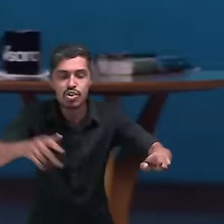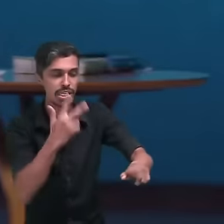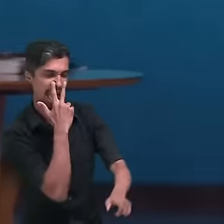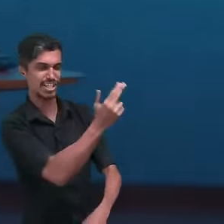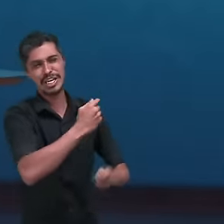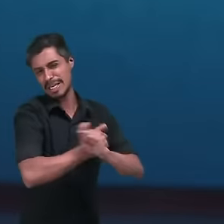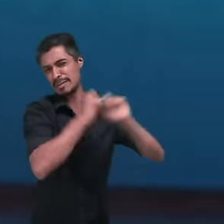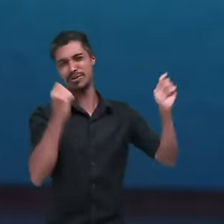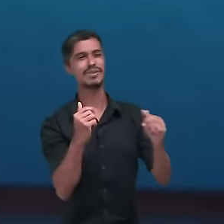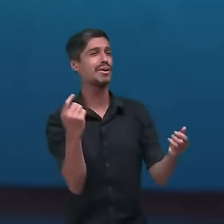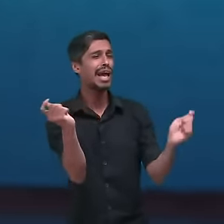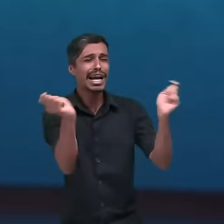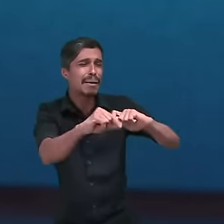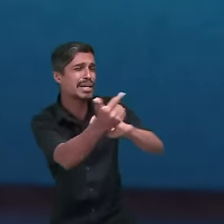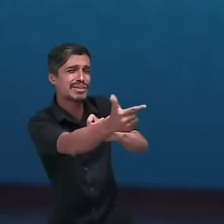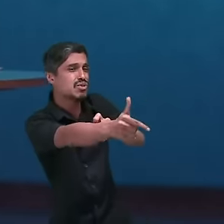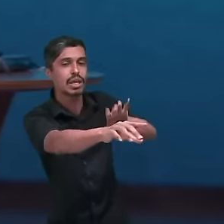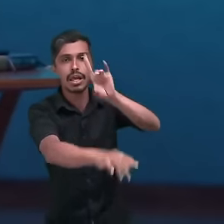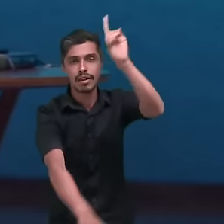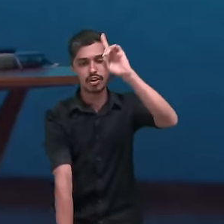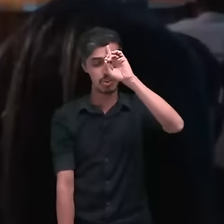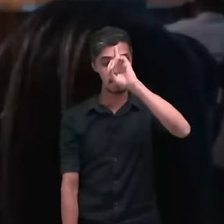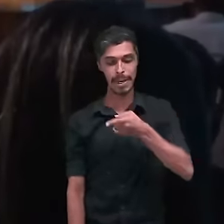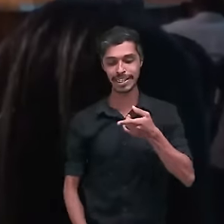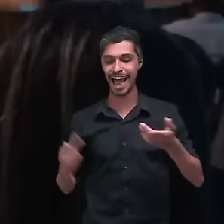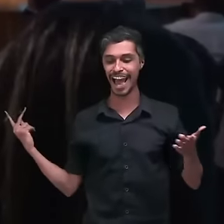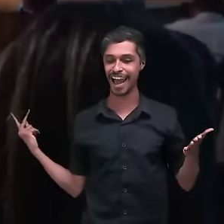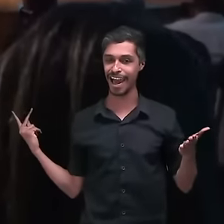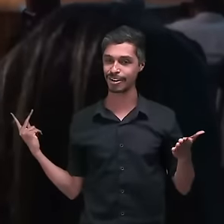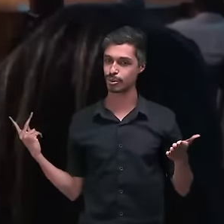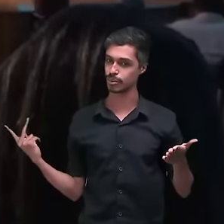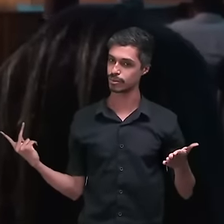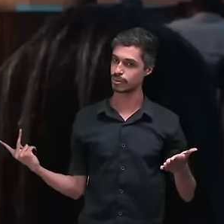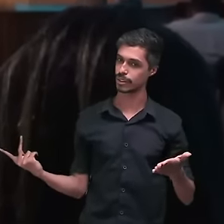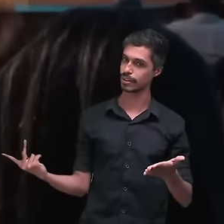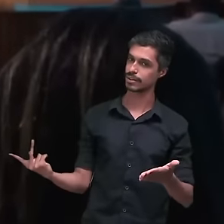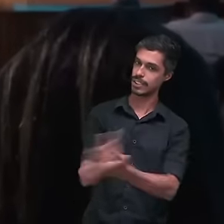improvável, Ele vai cumprir.